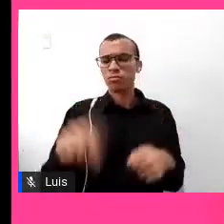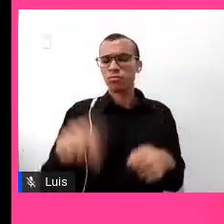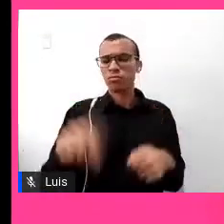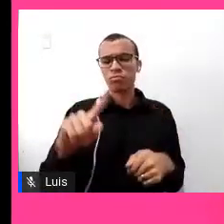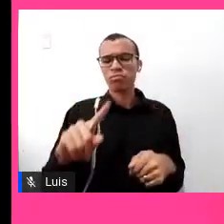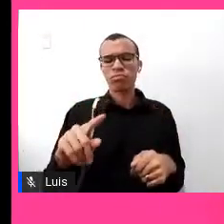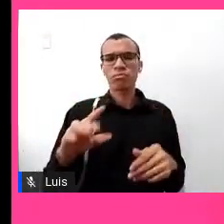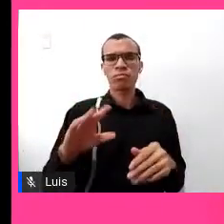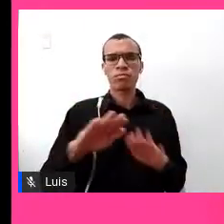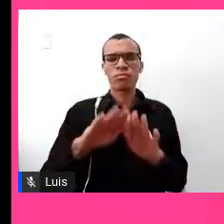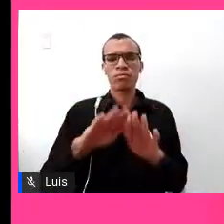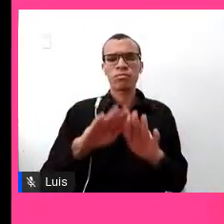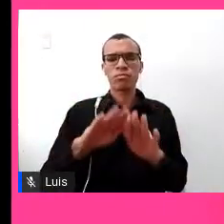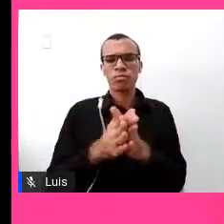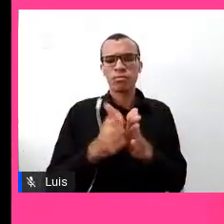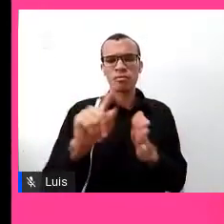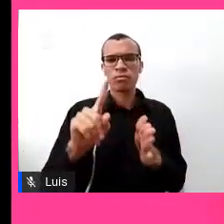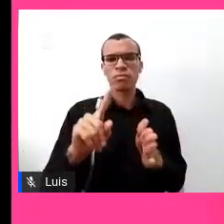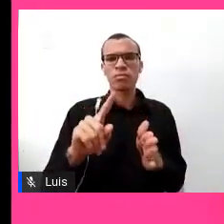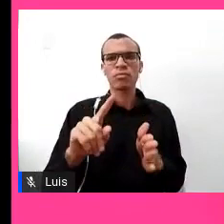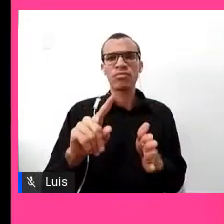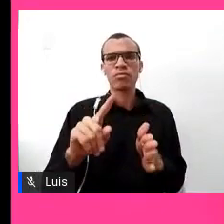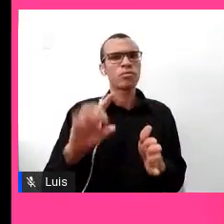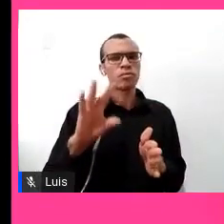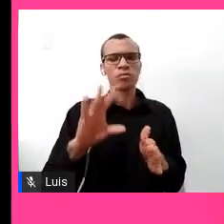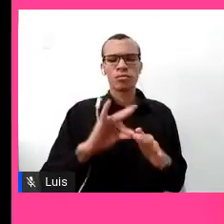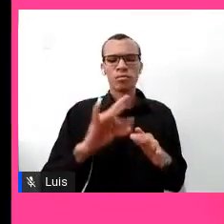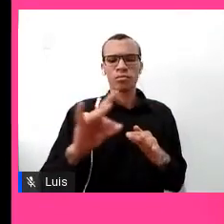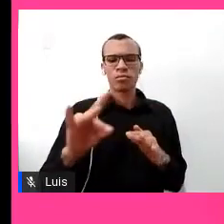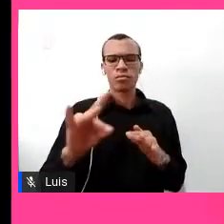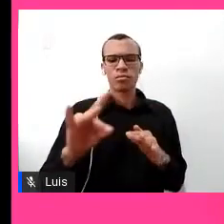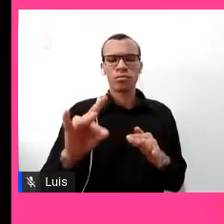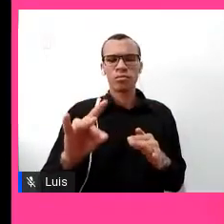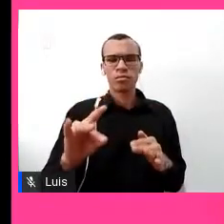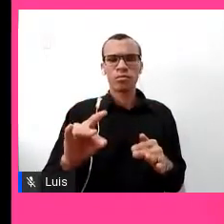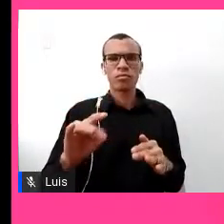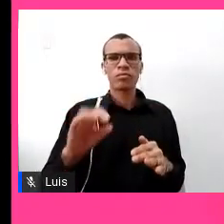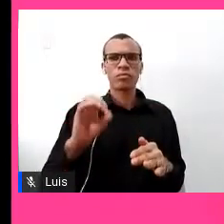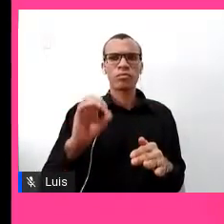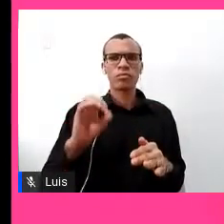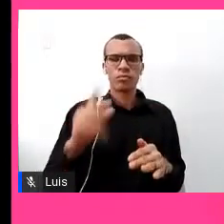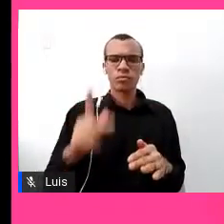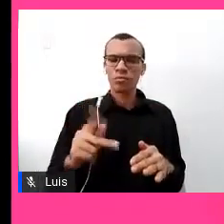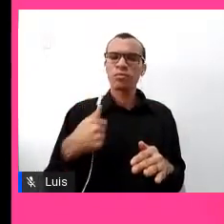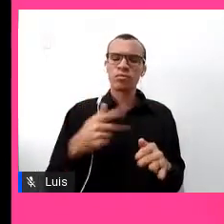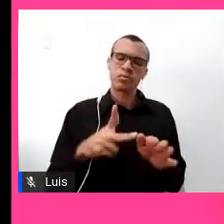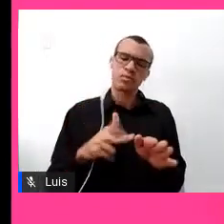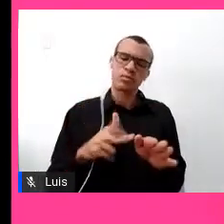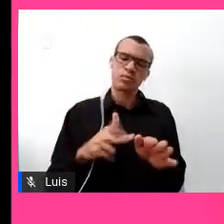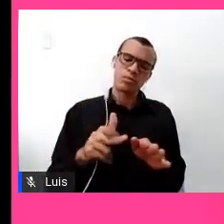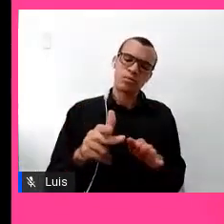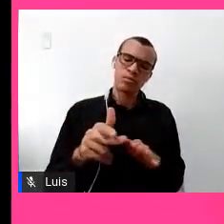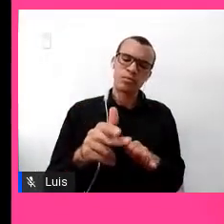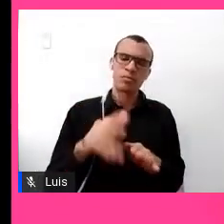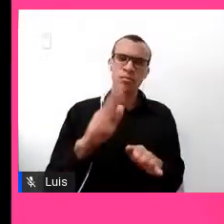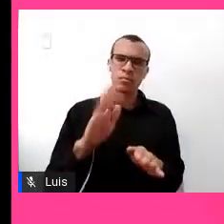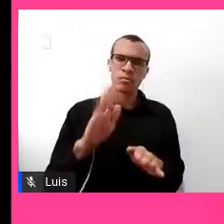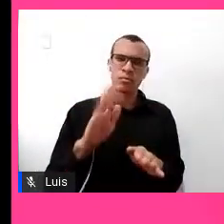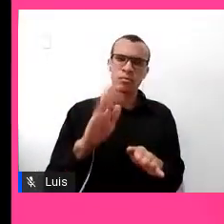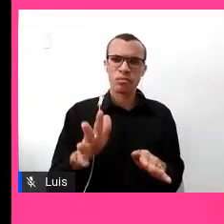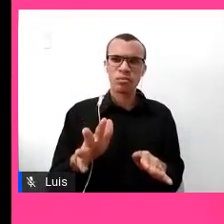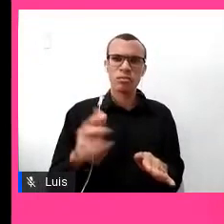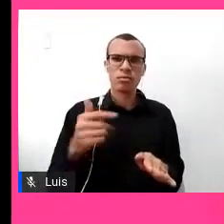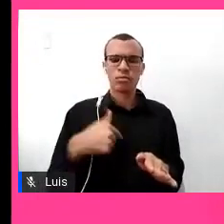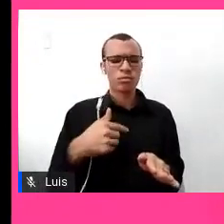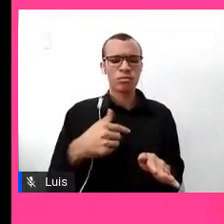Basta eu colar ele aqui, tá bom? Então, eu recortei aqui, ó. Ignorei aquela marca que eu tinha